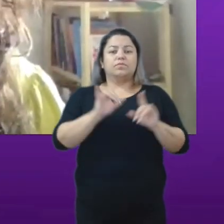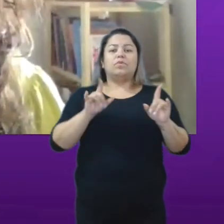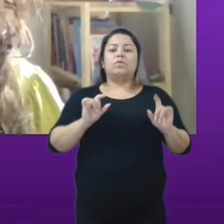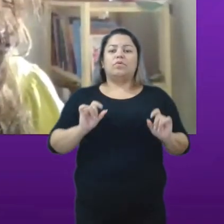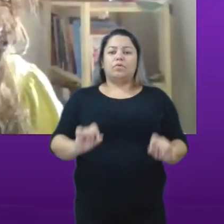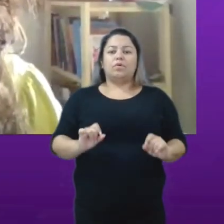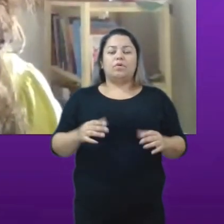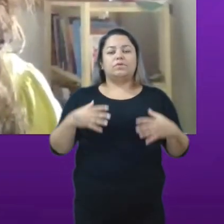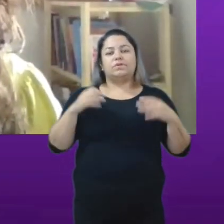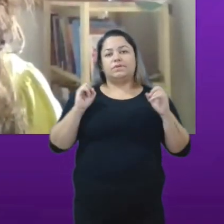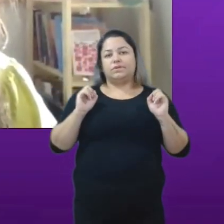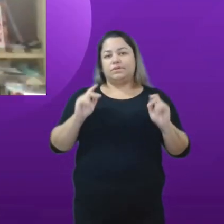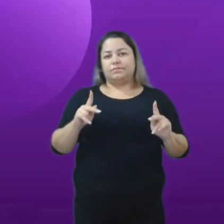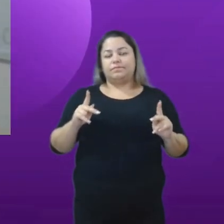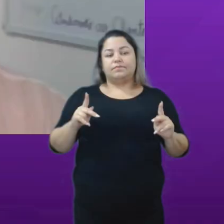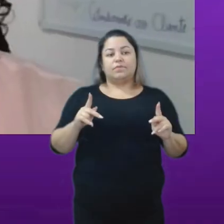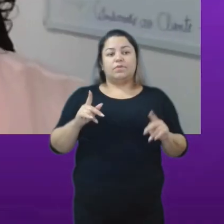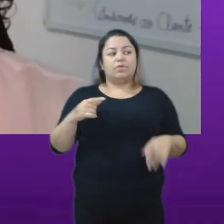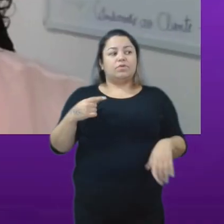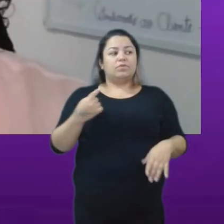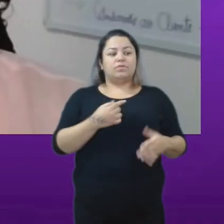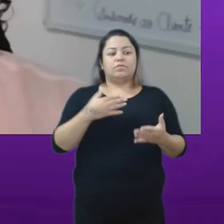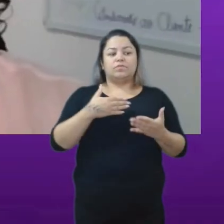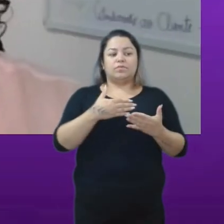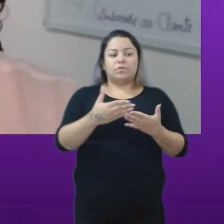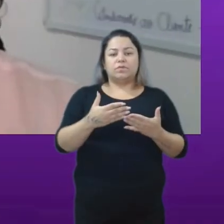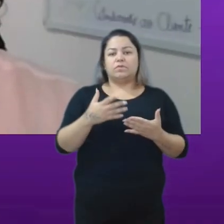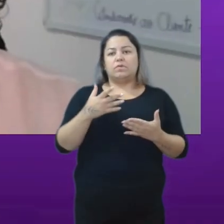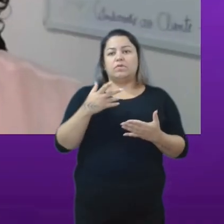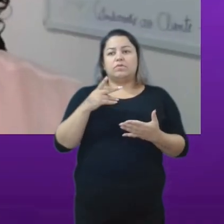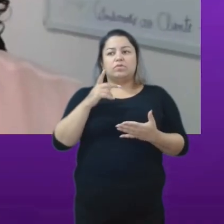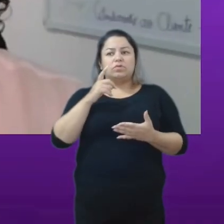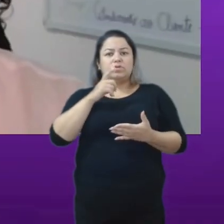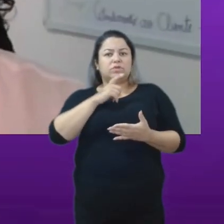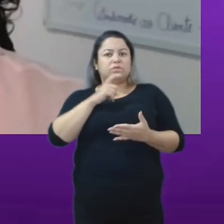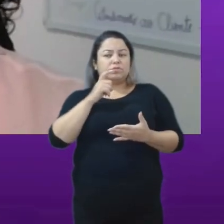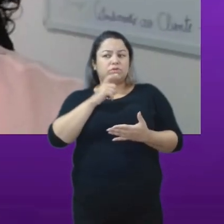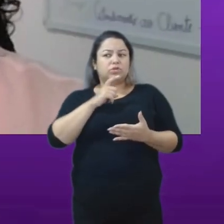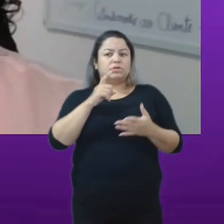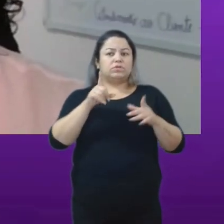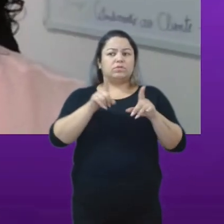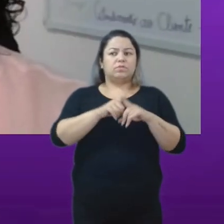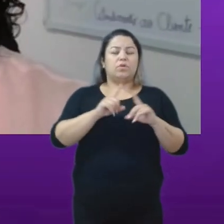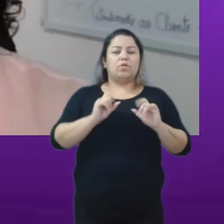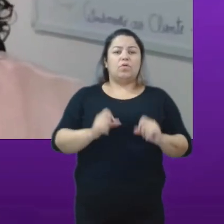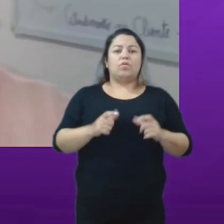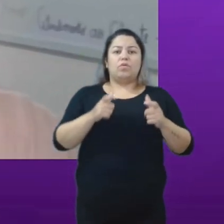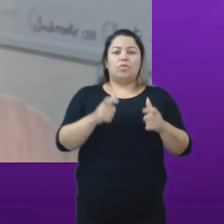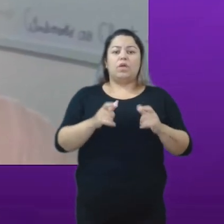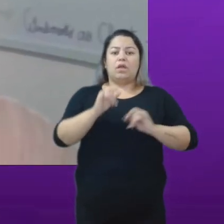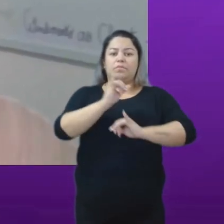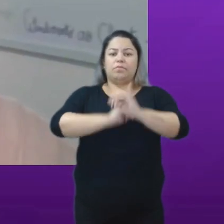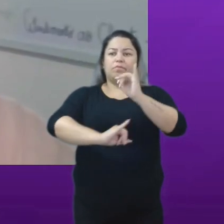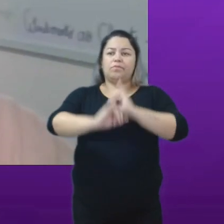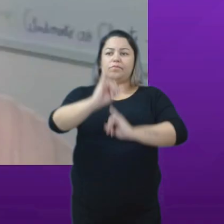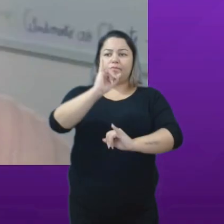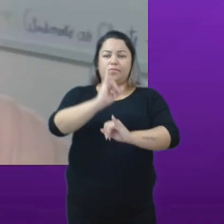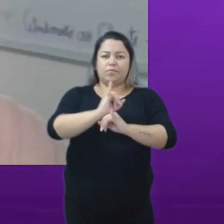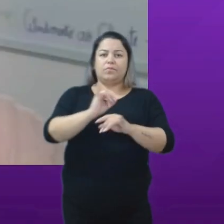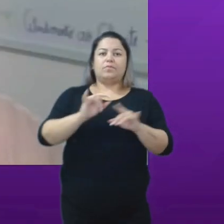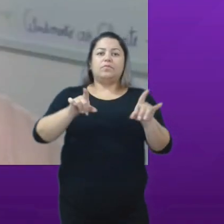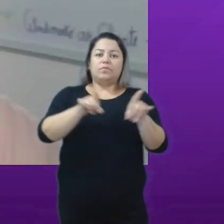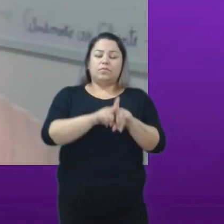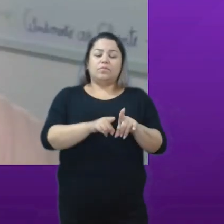Vamos lá. A gente começa desmistificando o que é o ambiente digital, né? A gente fez aí, inclusive em parceria